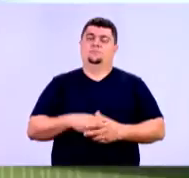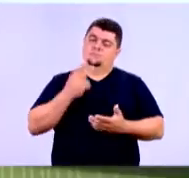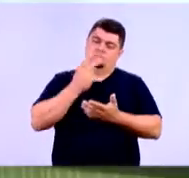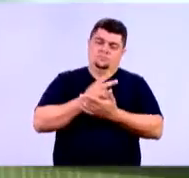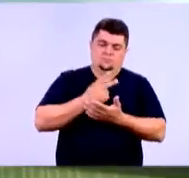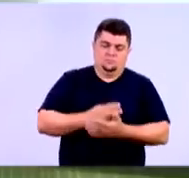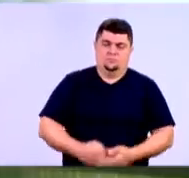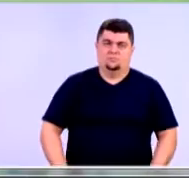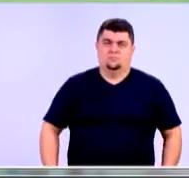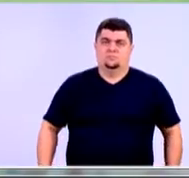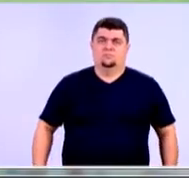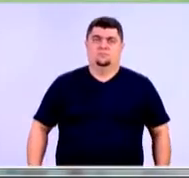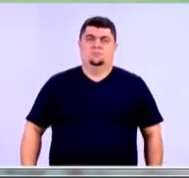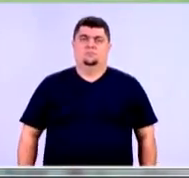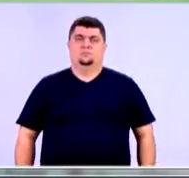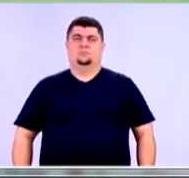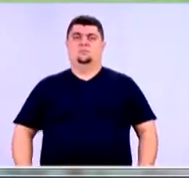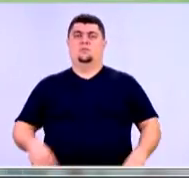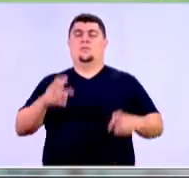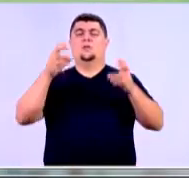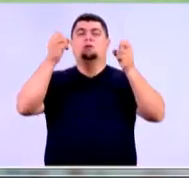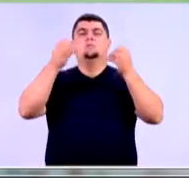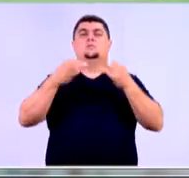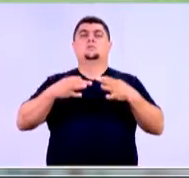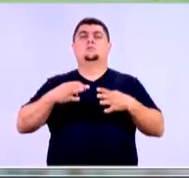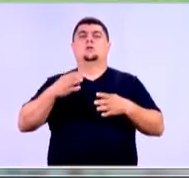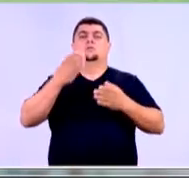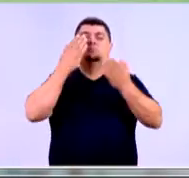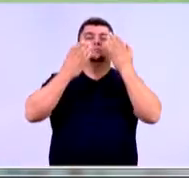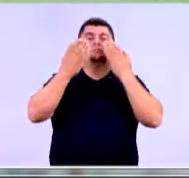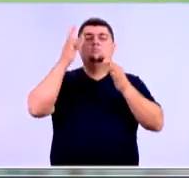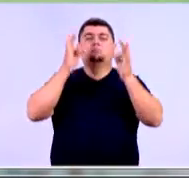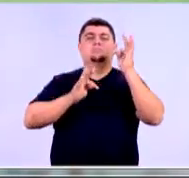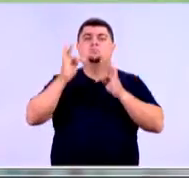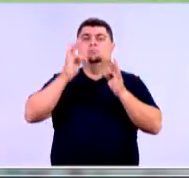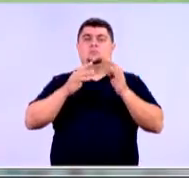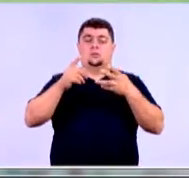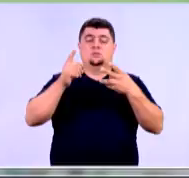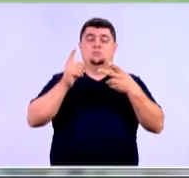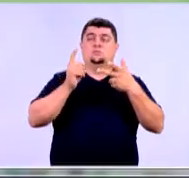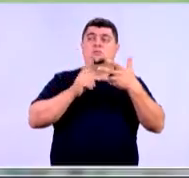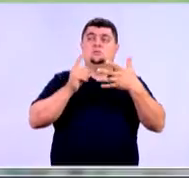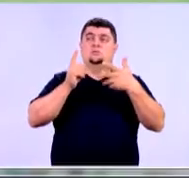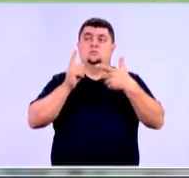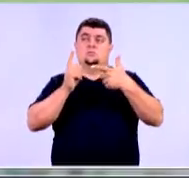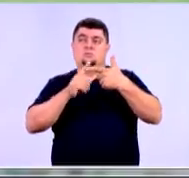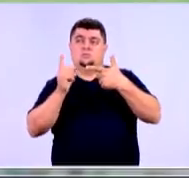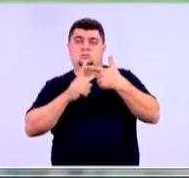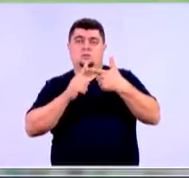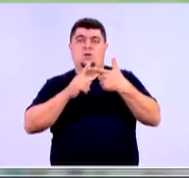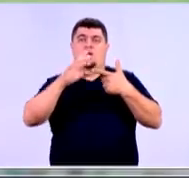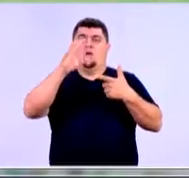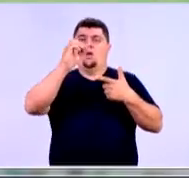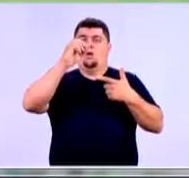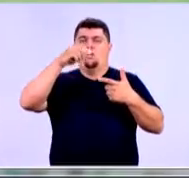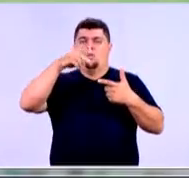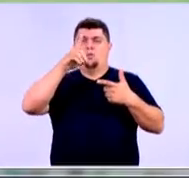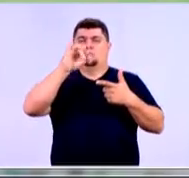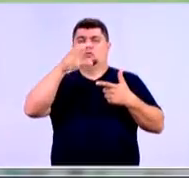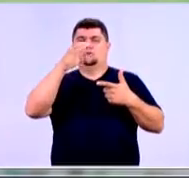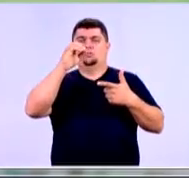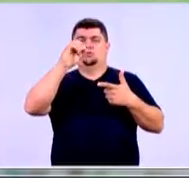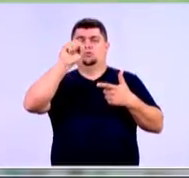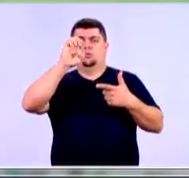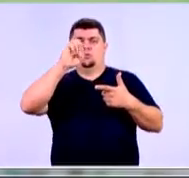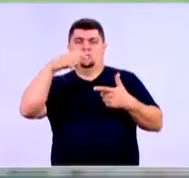Continuando ainda, falando da análise técnica do risco, o segundo critério que nós destacamos são as condições. Ao